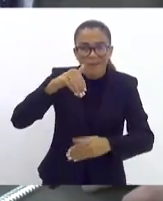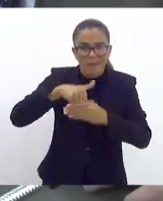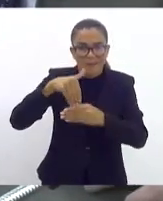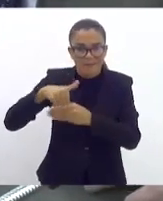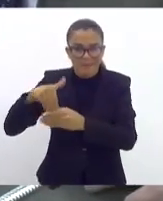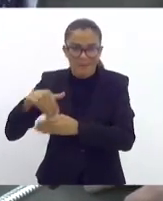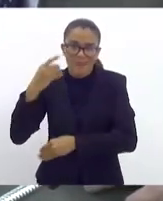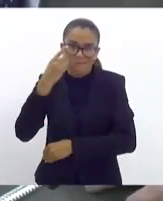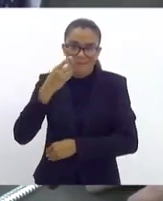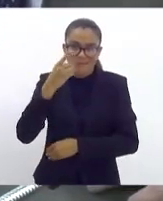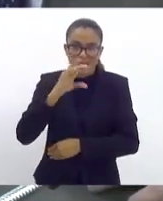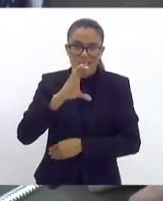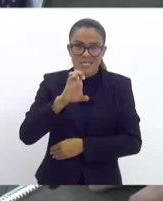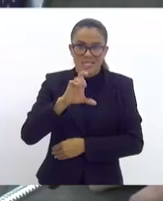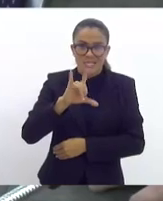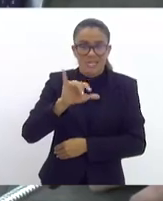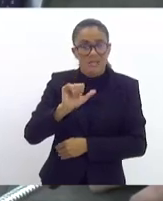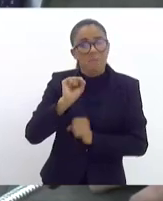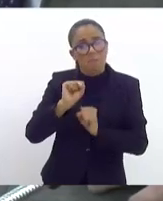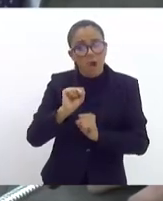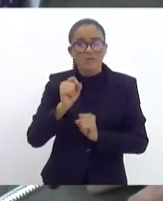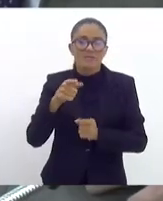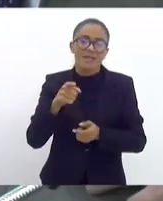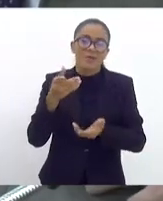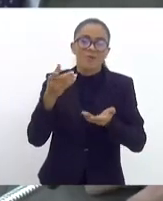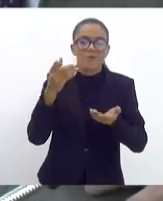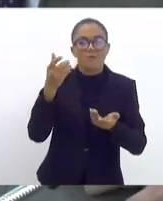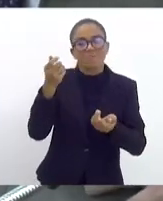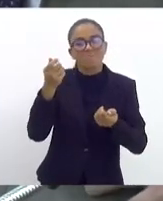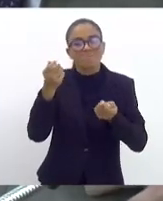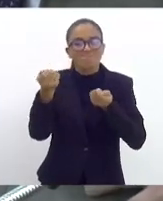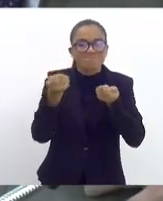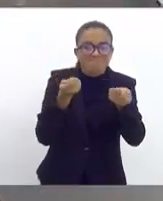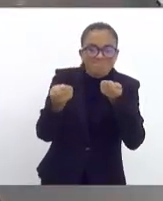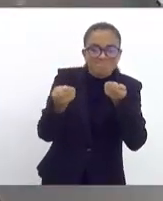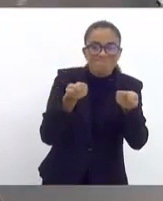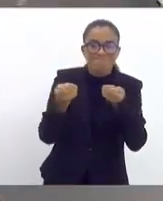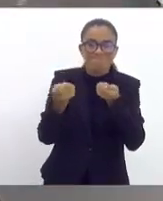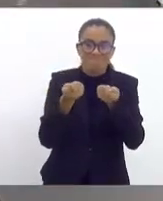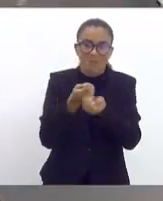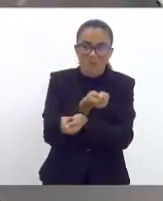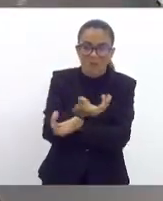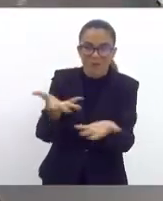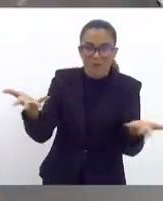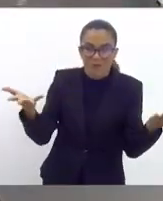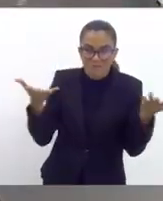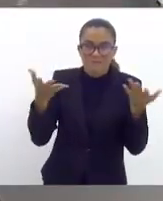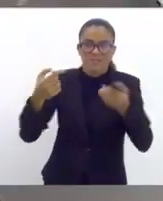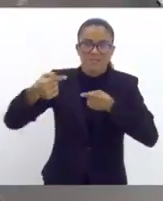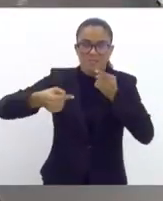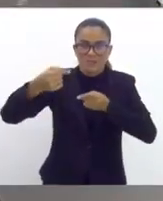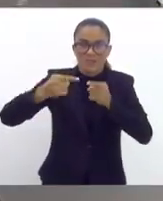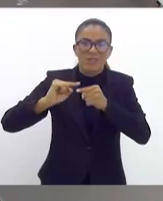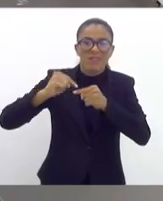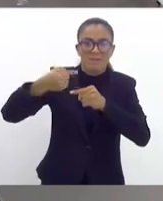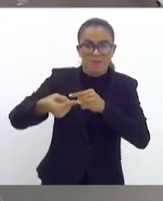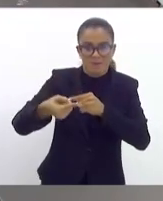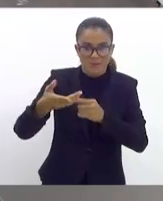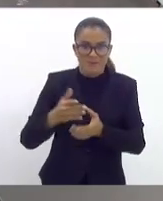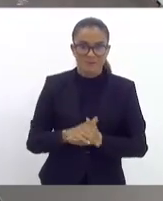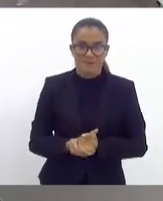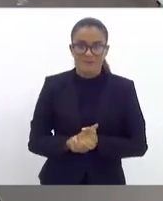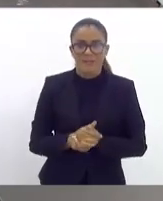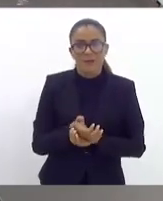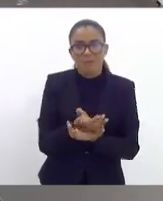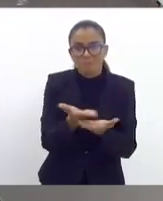deputada Célia pode ser o balizador aqui pra isso então vou passar a vossa excelências uma minuta pra gente discutir posteriormente depois passar